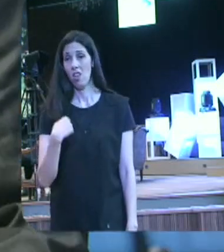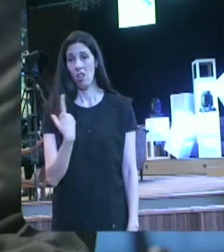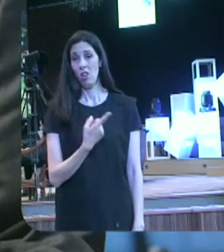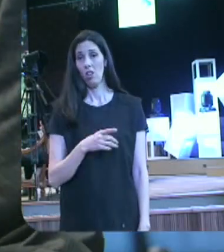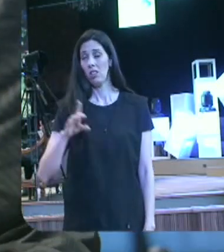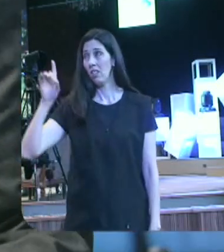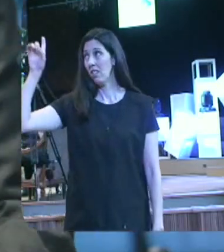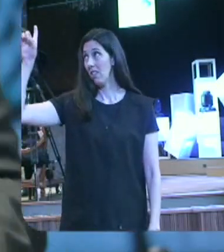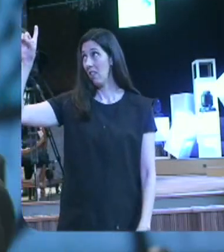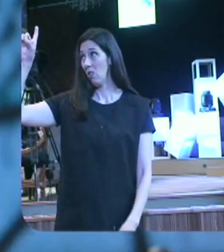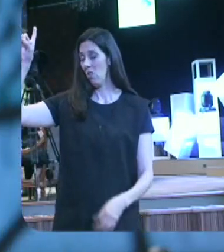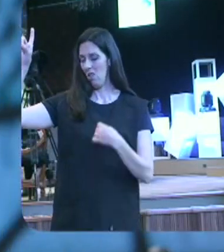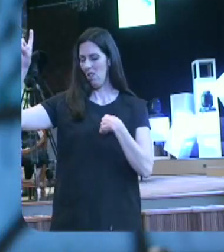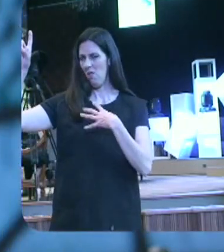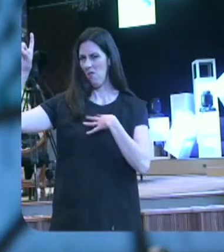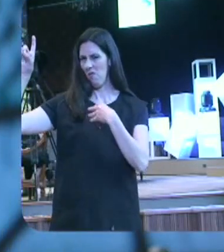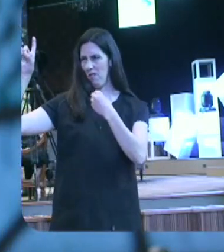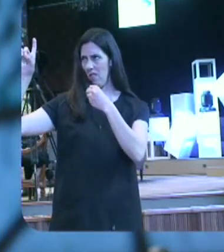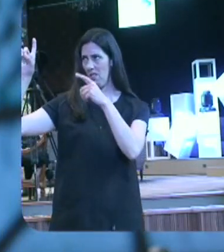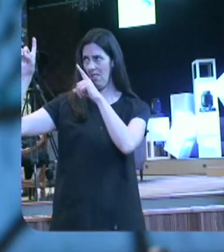vida sozinhos.